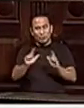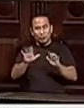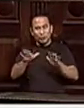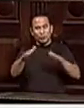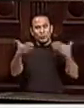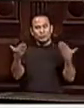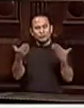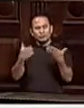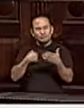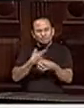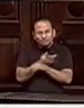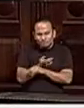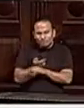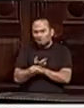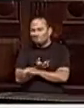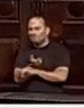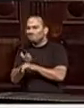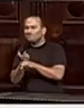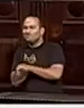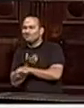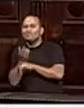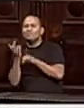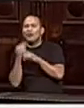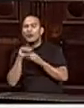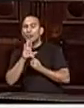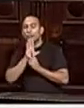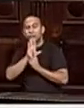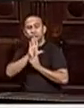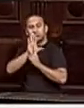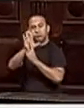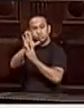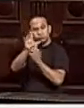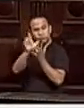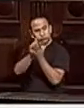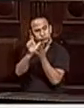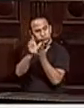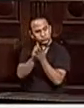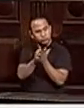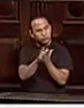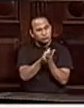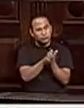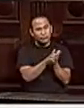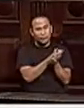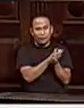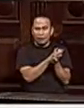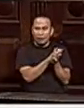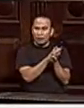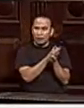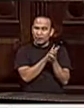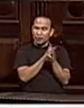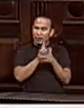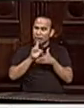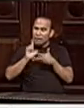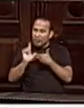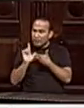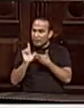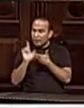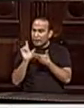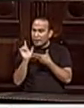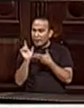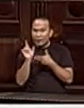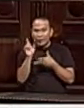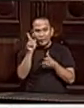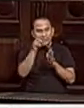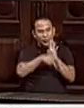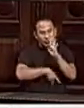gente procurava apresentar através da nossa elaboração legislativa projetos de interesse